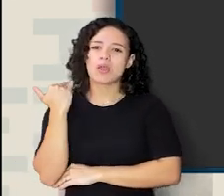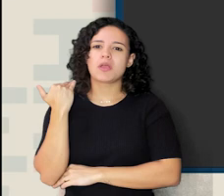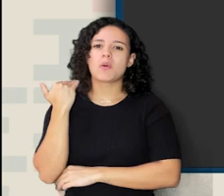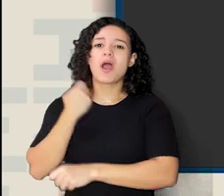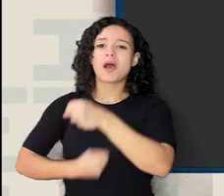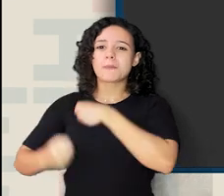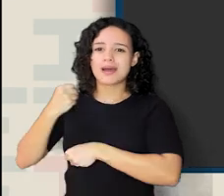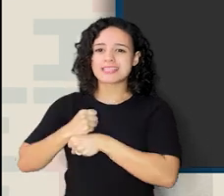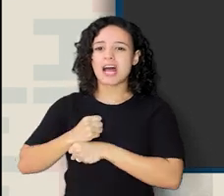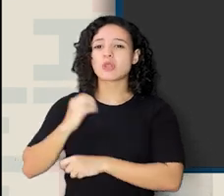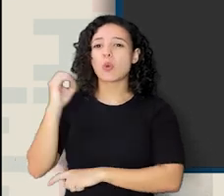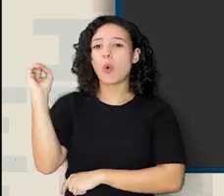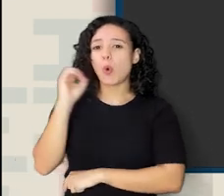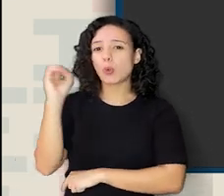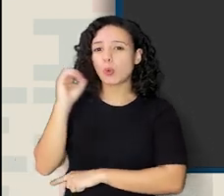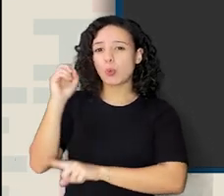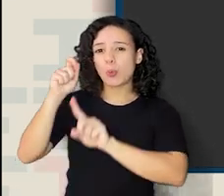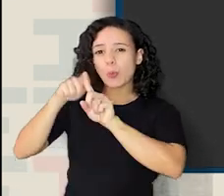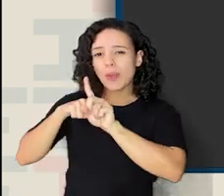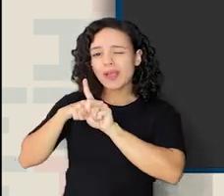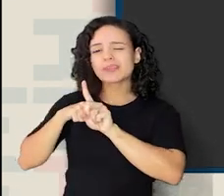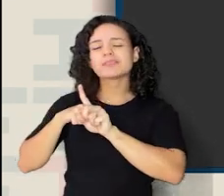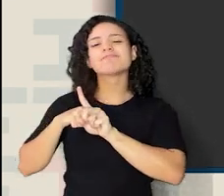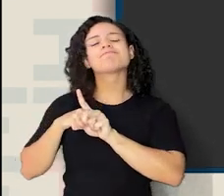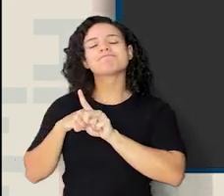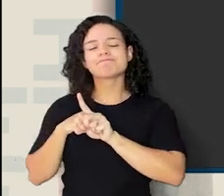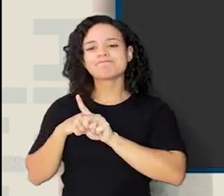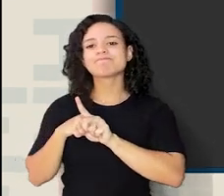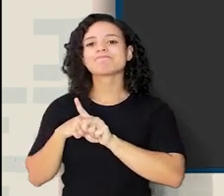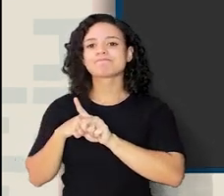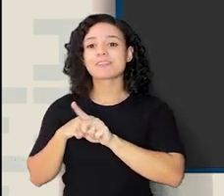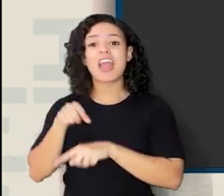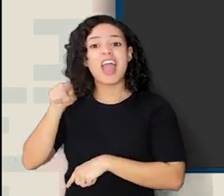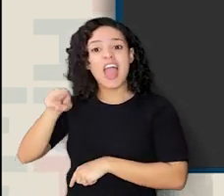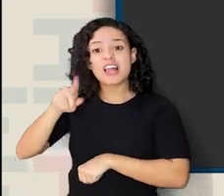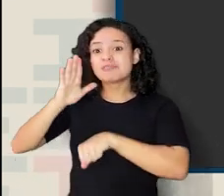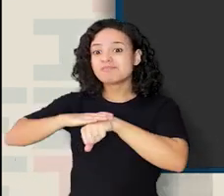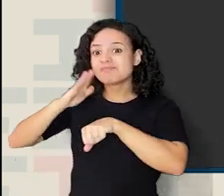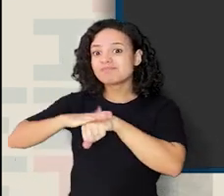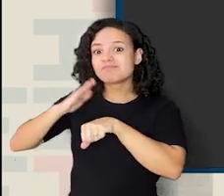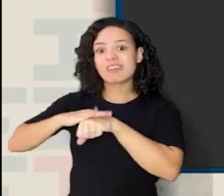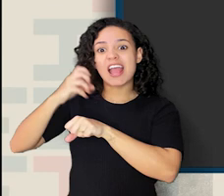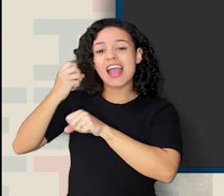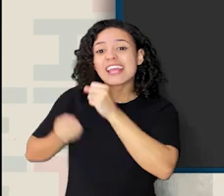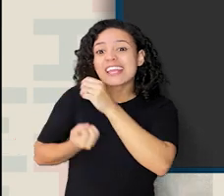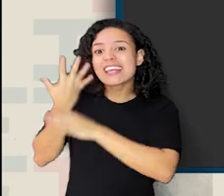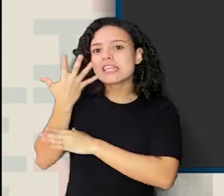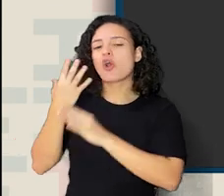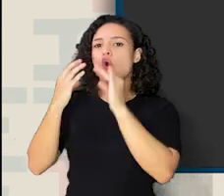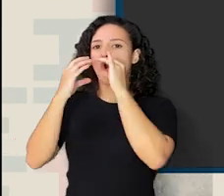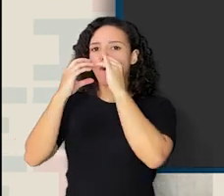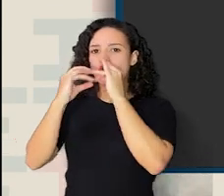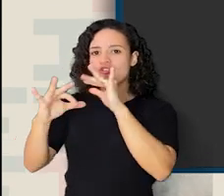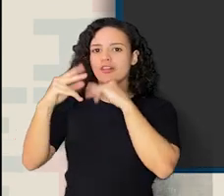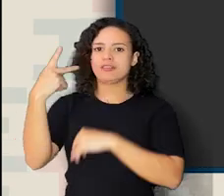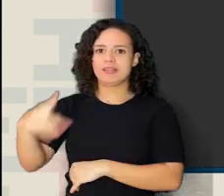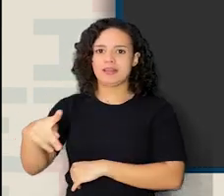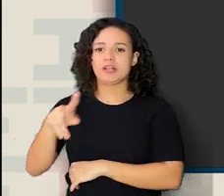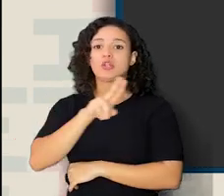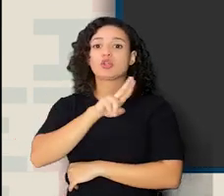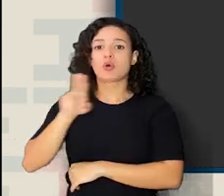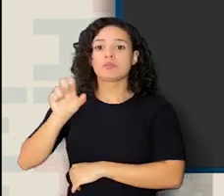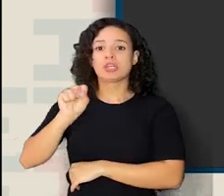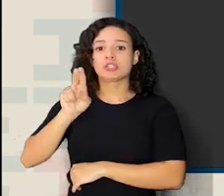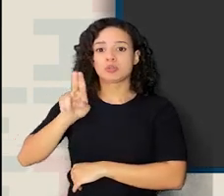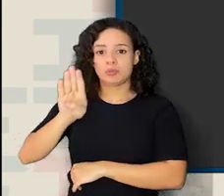faleceu em outubro do ano passado, 2022. E ela fez essa flauta que ela está